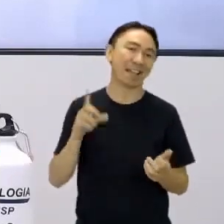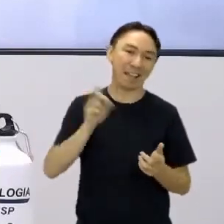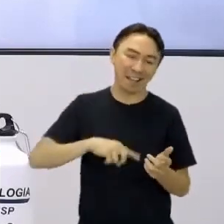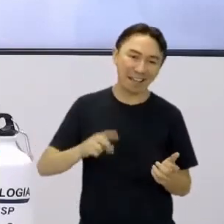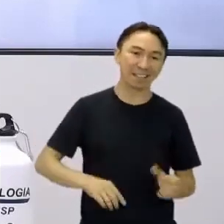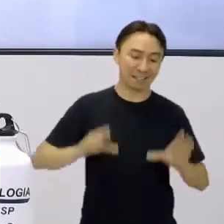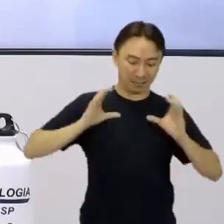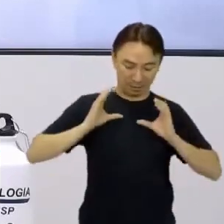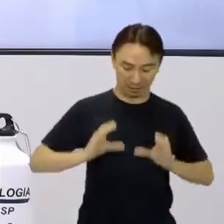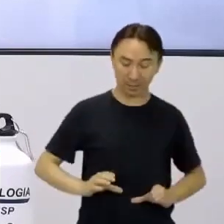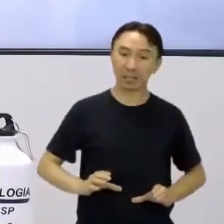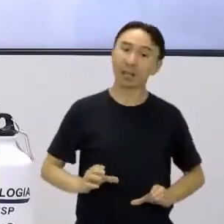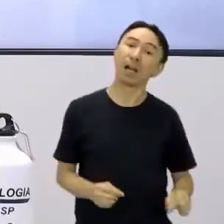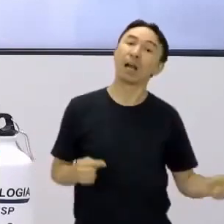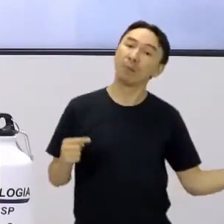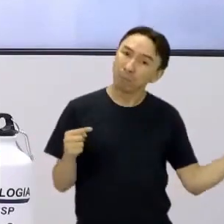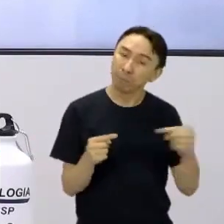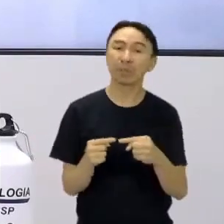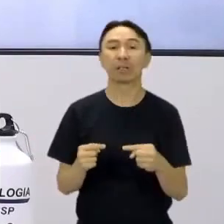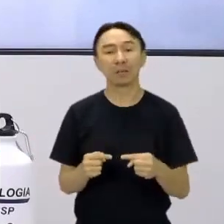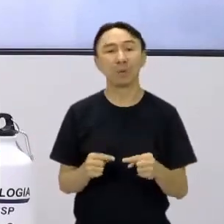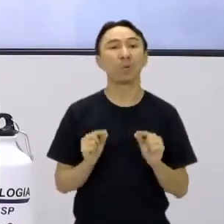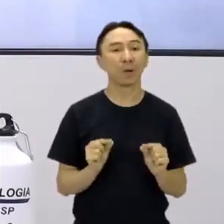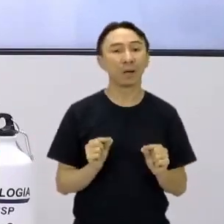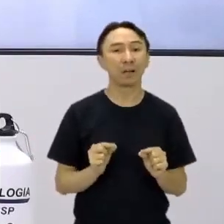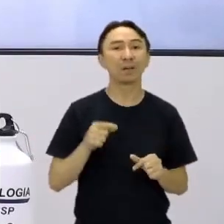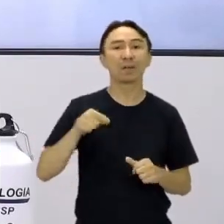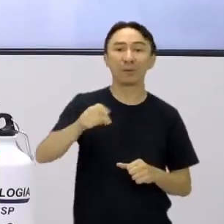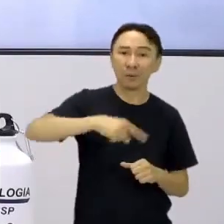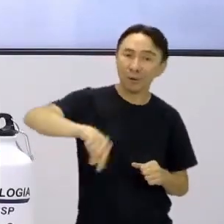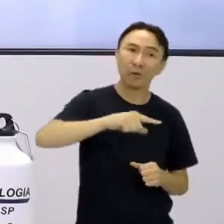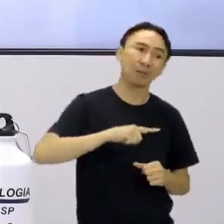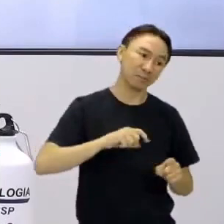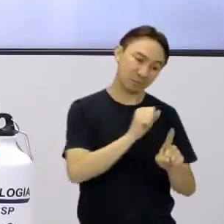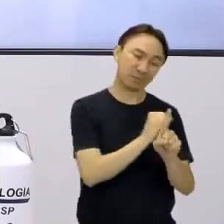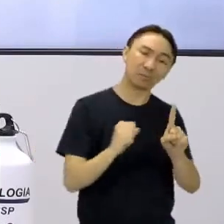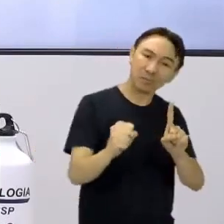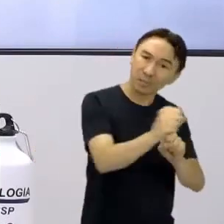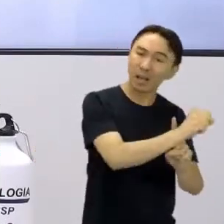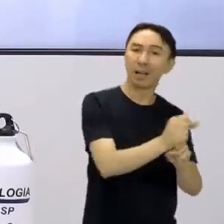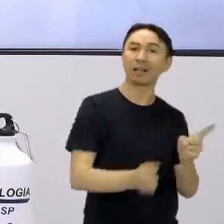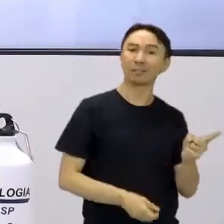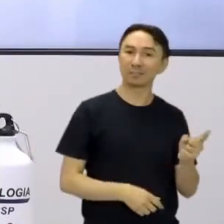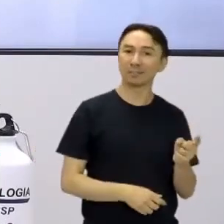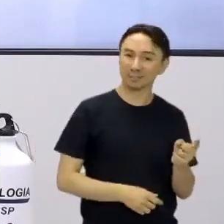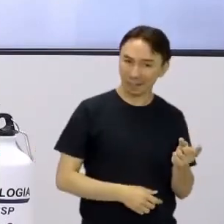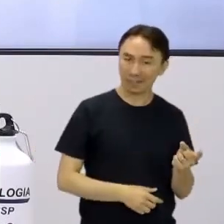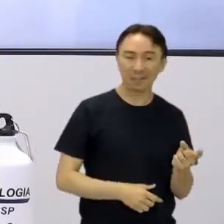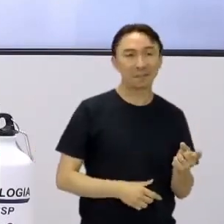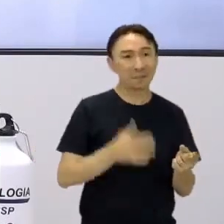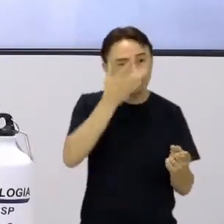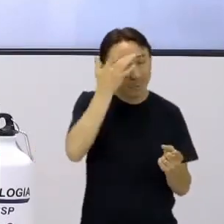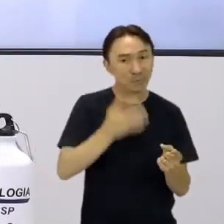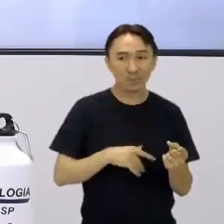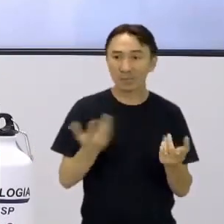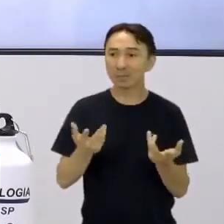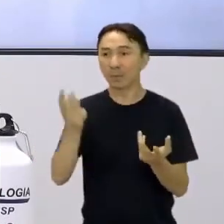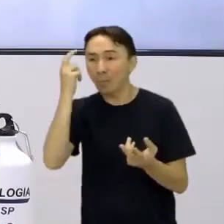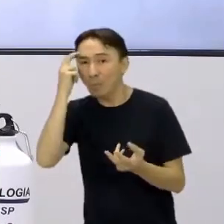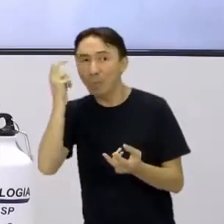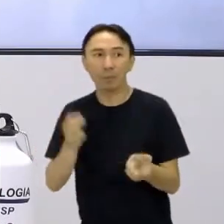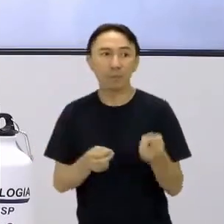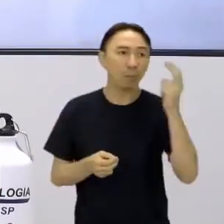a gente vive com várias pessoas, né? E a gente tem uma cultura, vive com pessoas de diferentes culturas, e isso significa que a